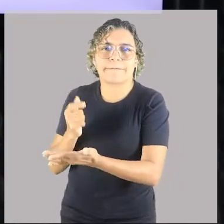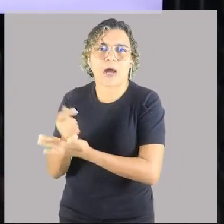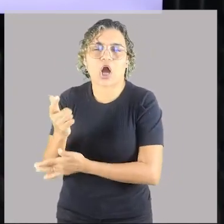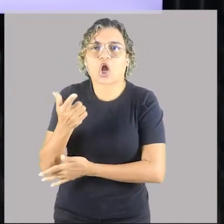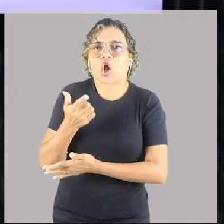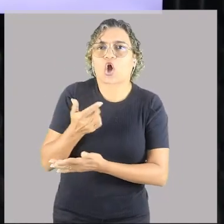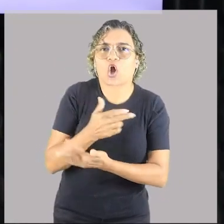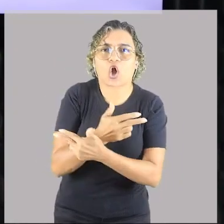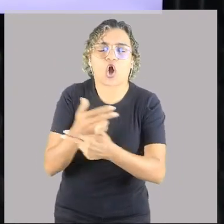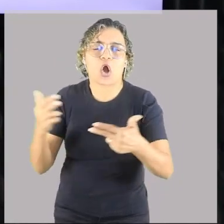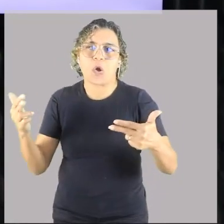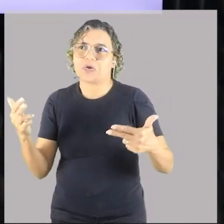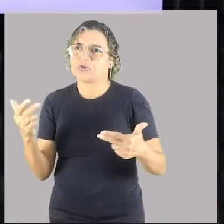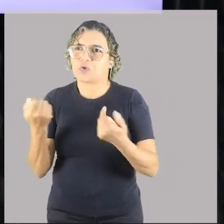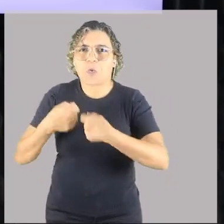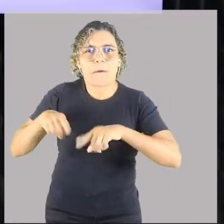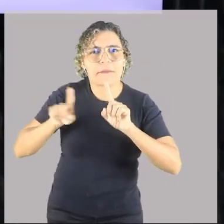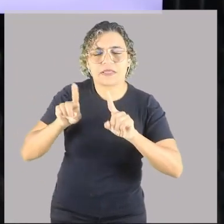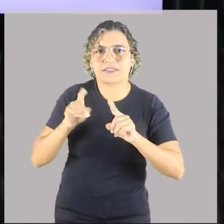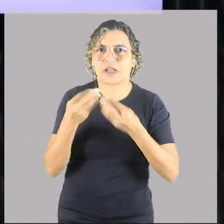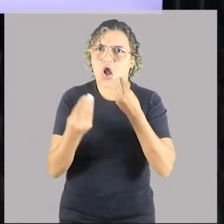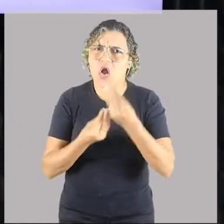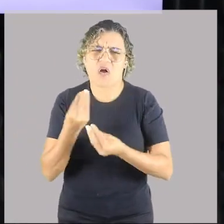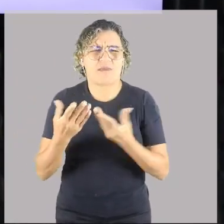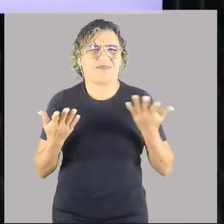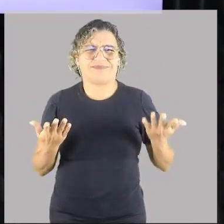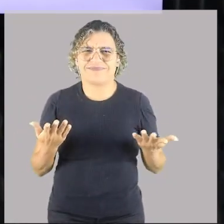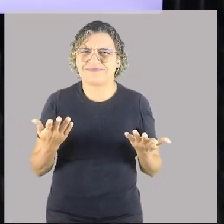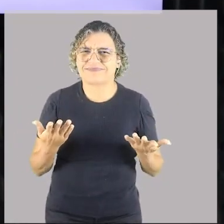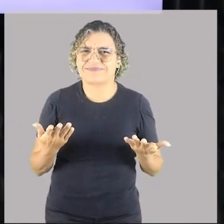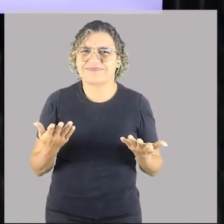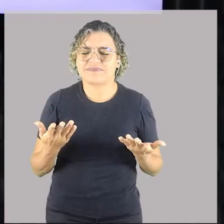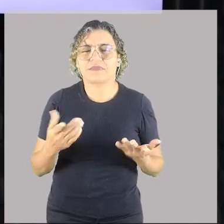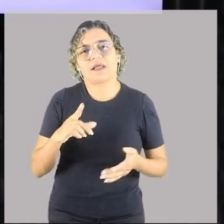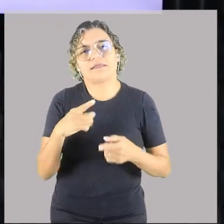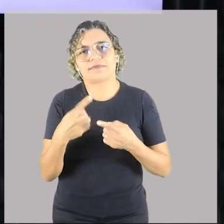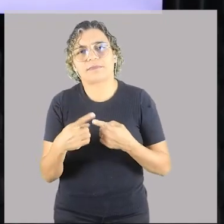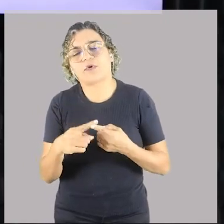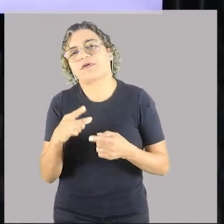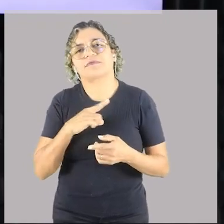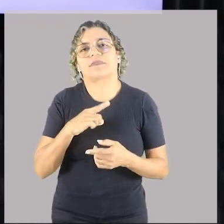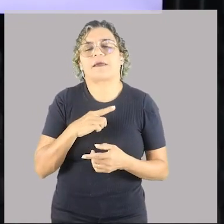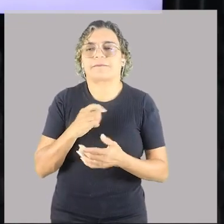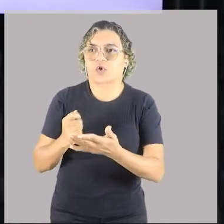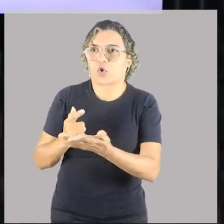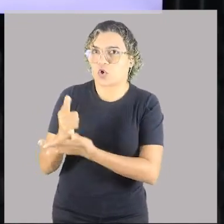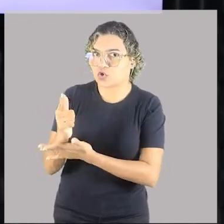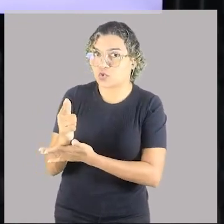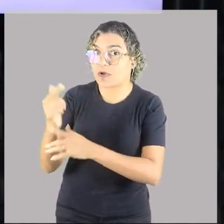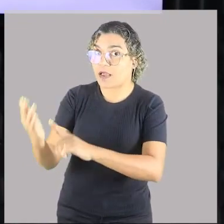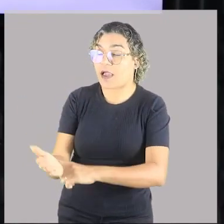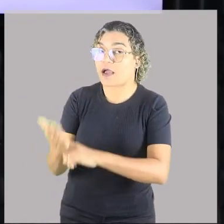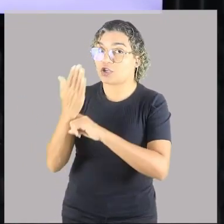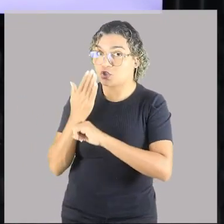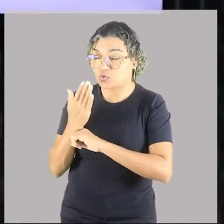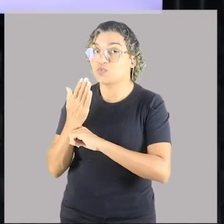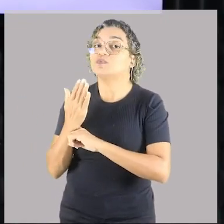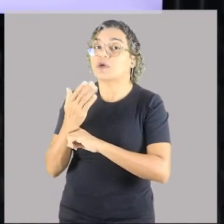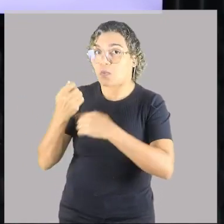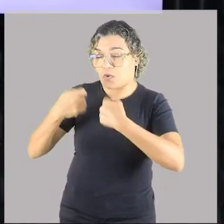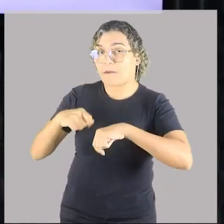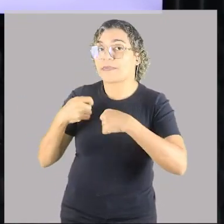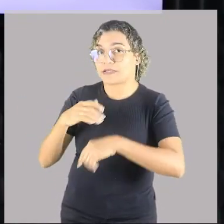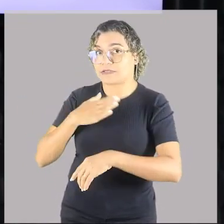necessidade. O professor consumir sem necessidade, porque existe o consumo para suprir as suas